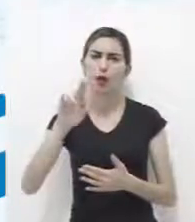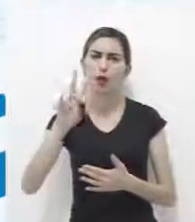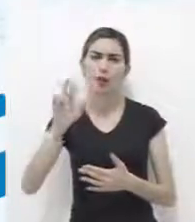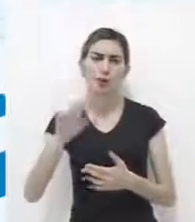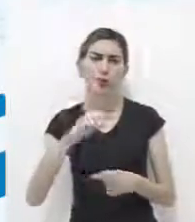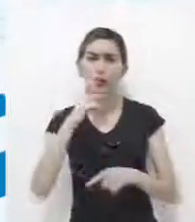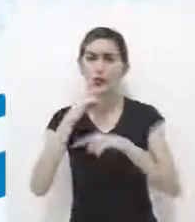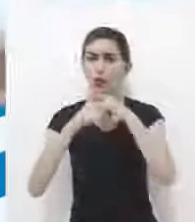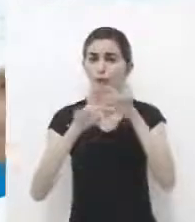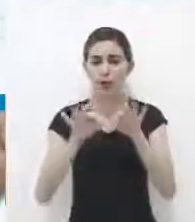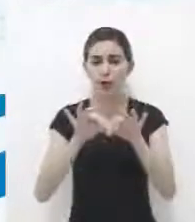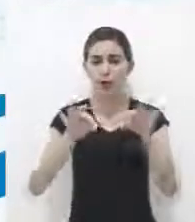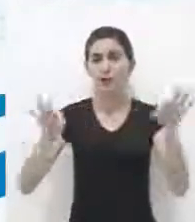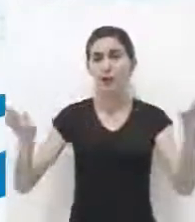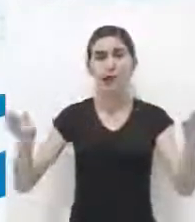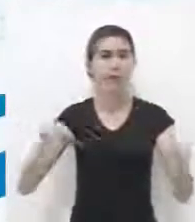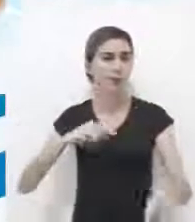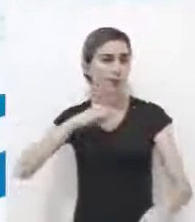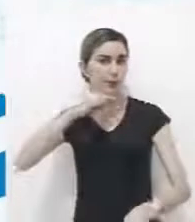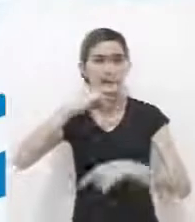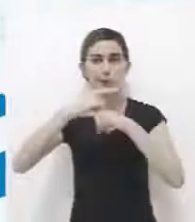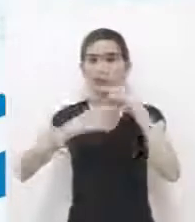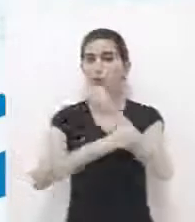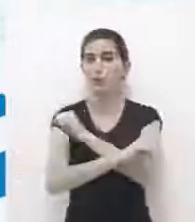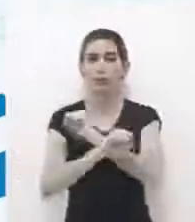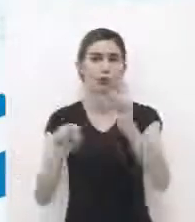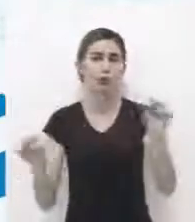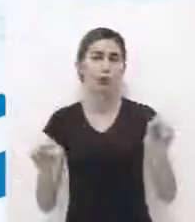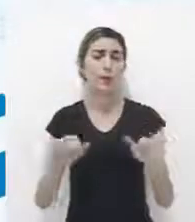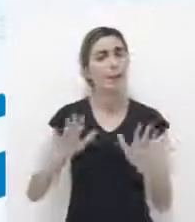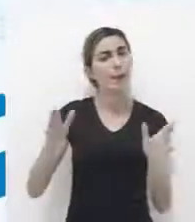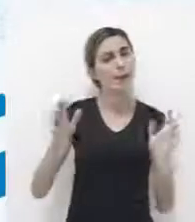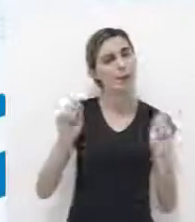incomensurável, ou seja, não dá para medir, ou até dá,